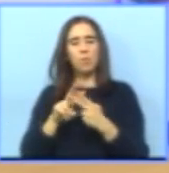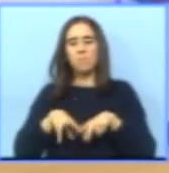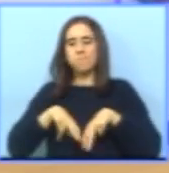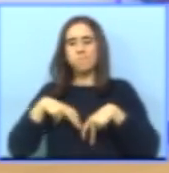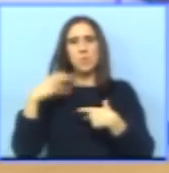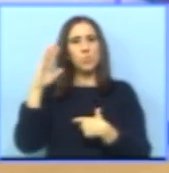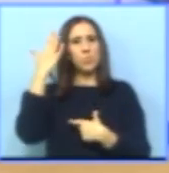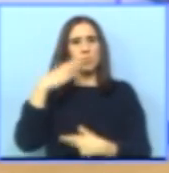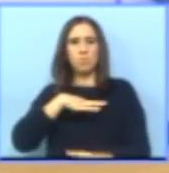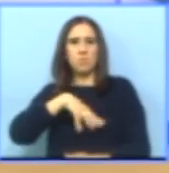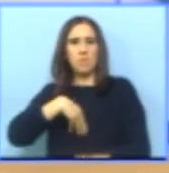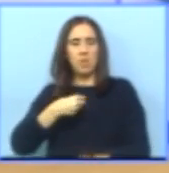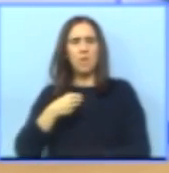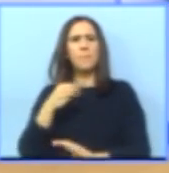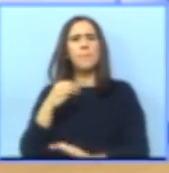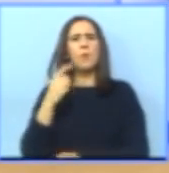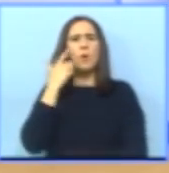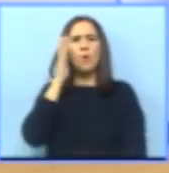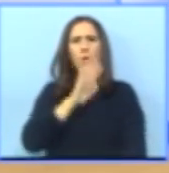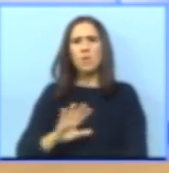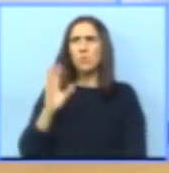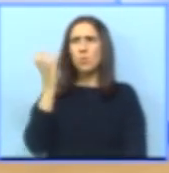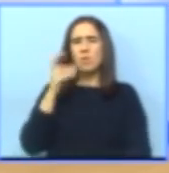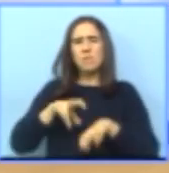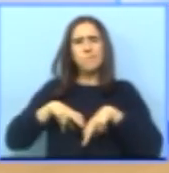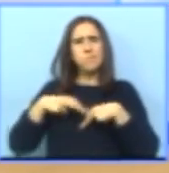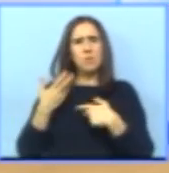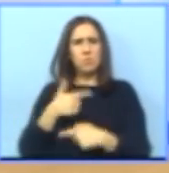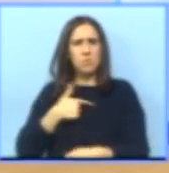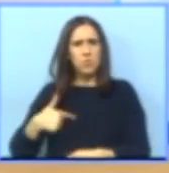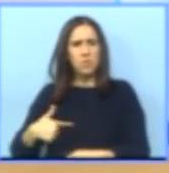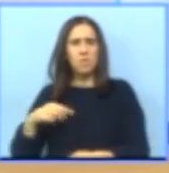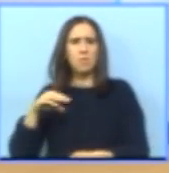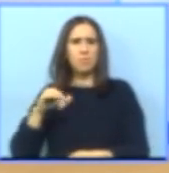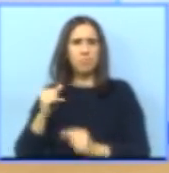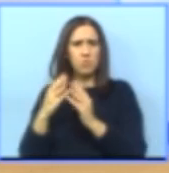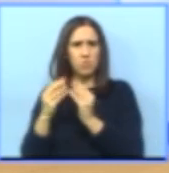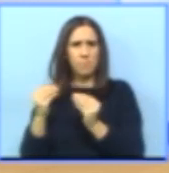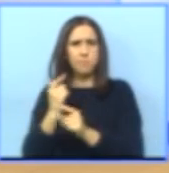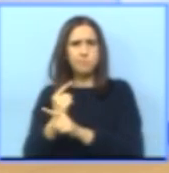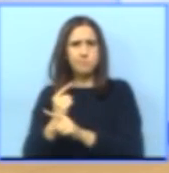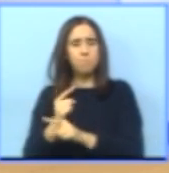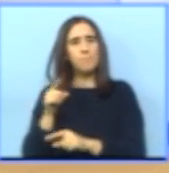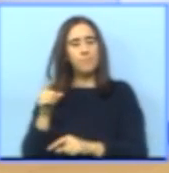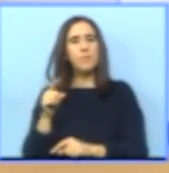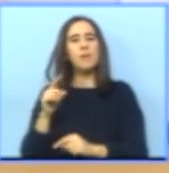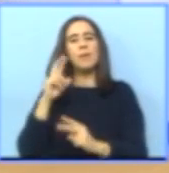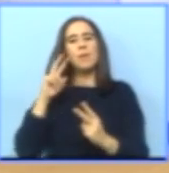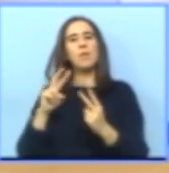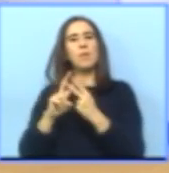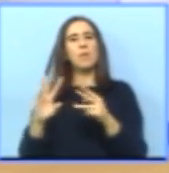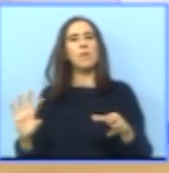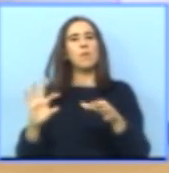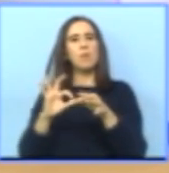enriquecedor para a humanidade. Havia culturas no Oriente muito ricas, como a da China, também no Japão, e esse encontro